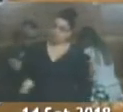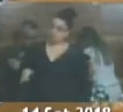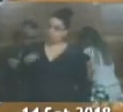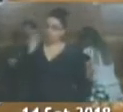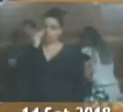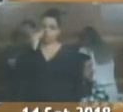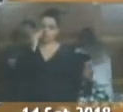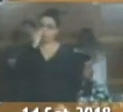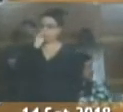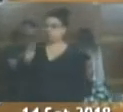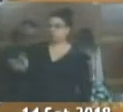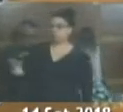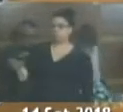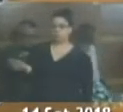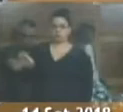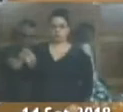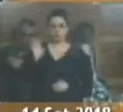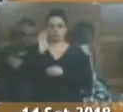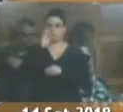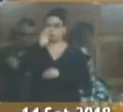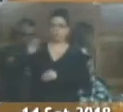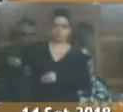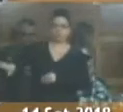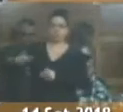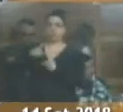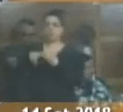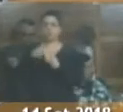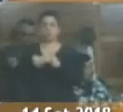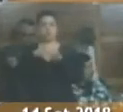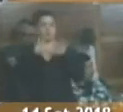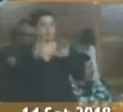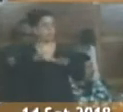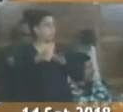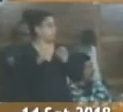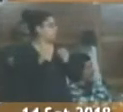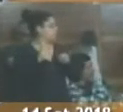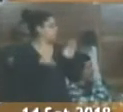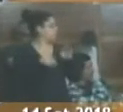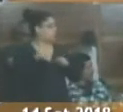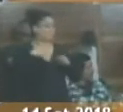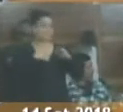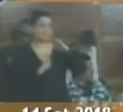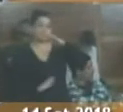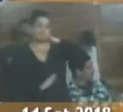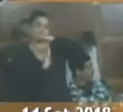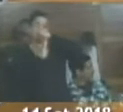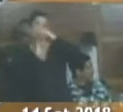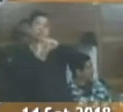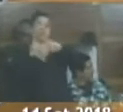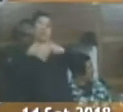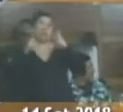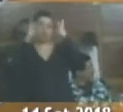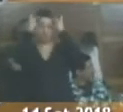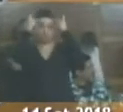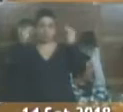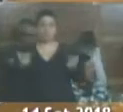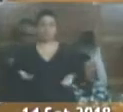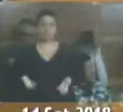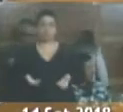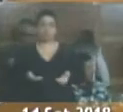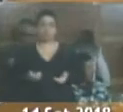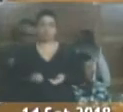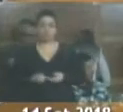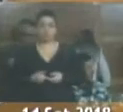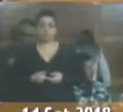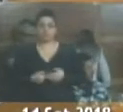atender as demandas que chegam até nós. Só que, muitas vezes, nós temos as limitações que são naturais ao poder público.